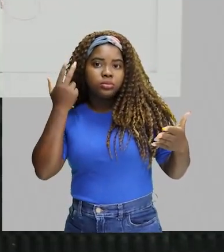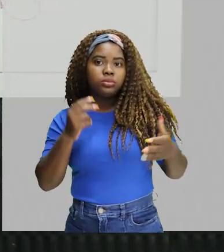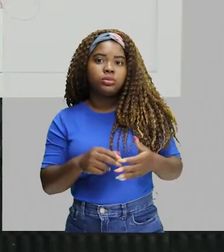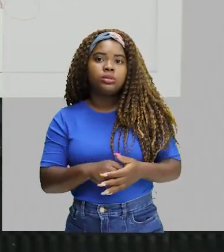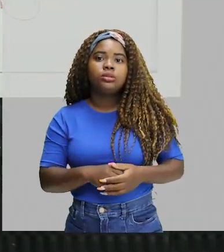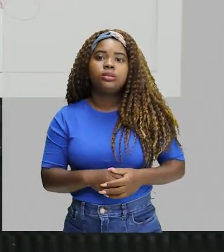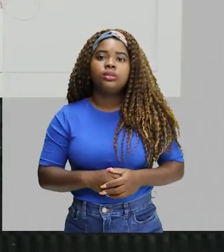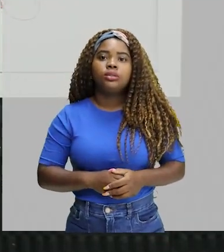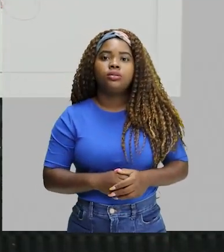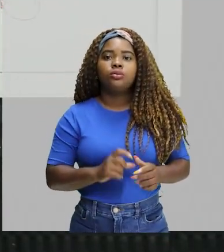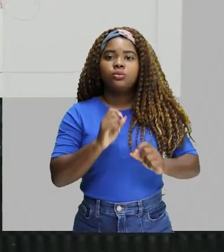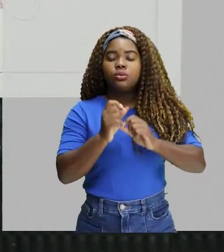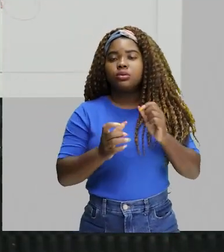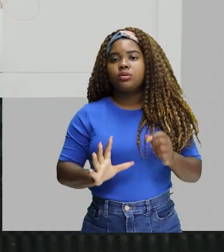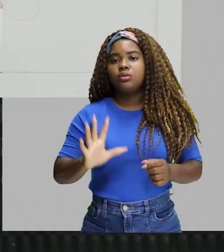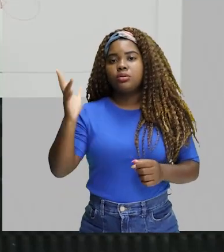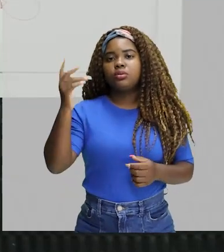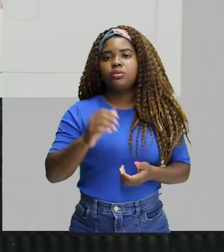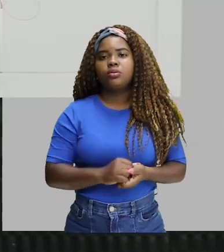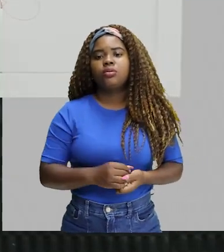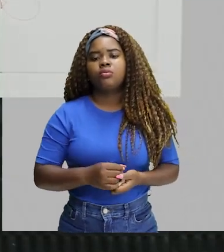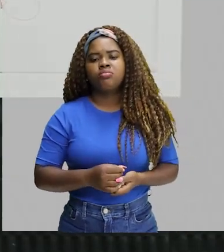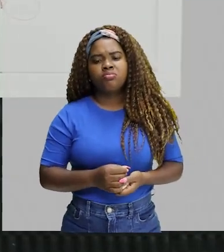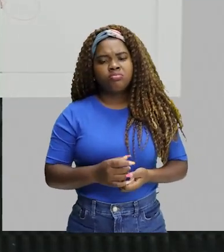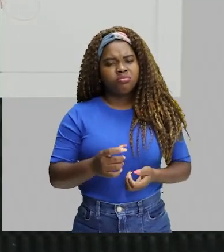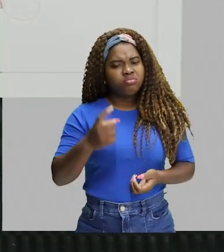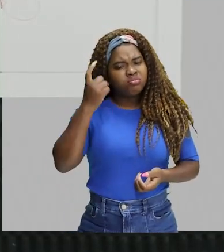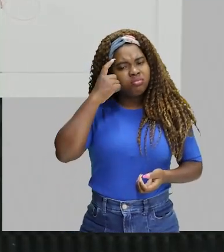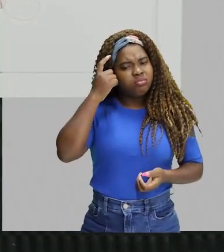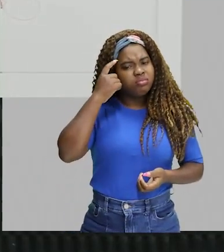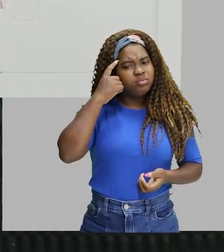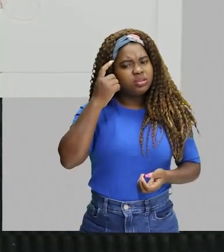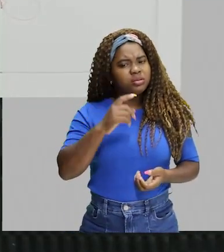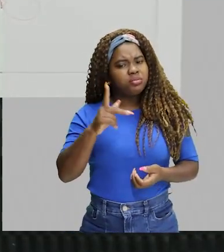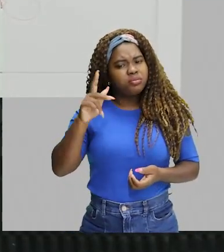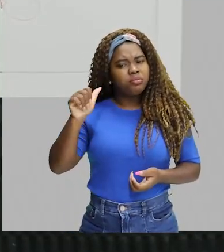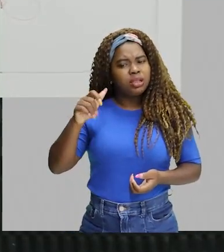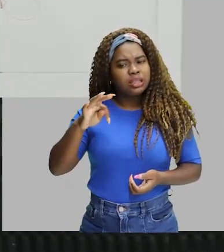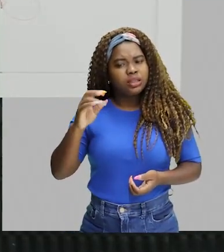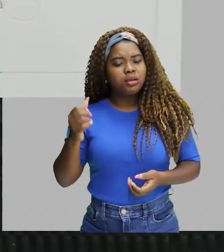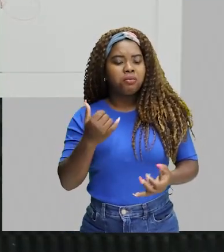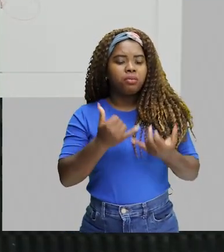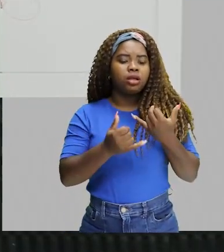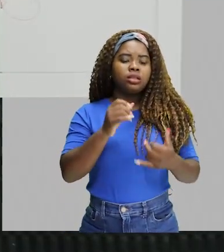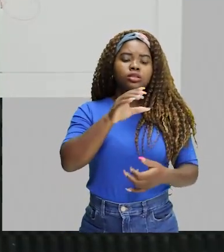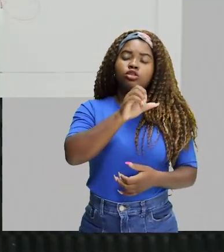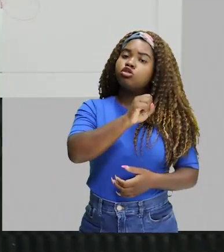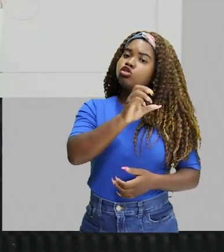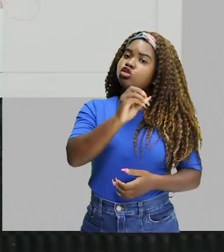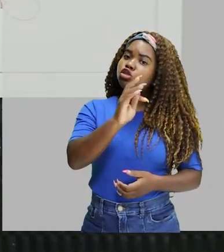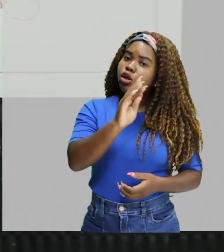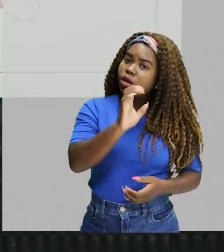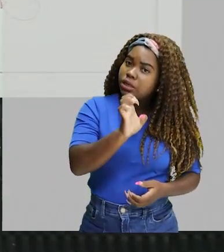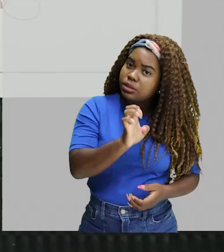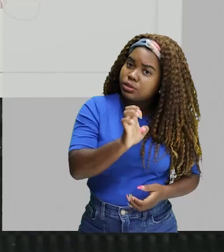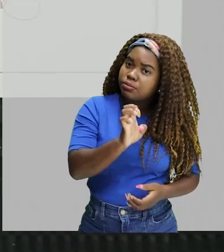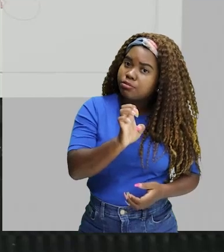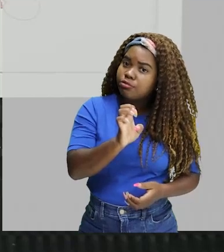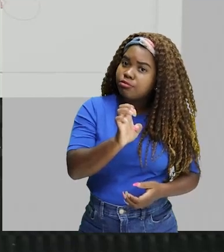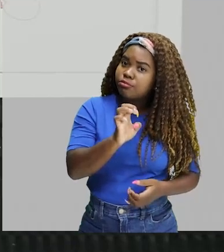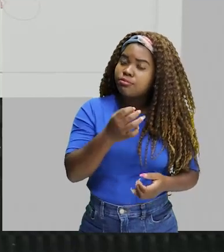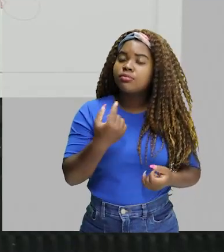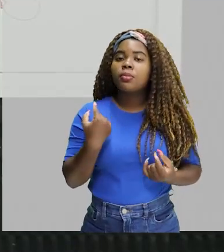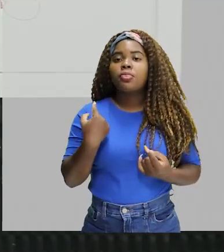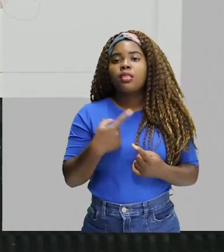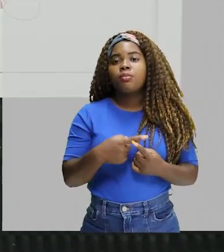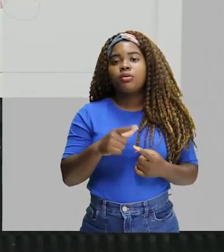mesmo, normal, os diálogos de Platão, mas, poxa, quanto o pensamento de Platão é parecido com o de Sócrates. Obviamente, porque também